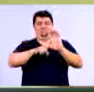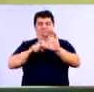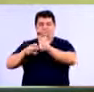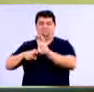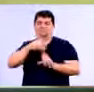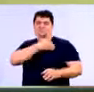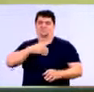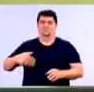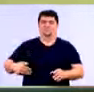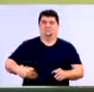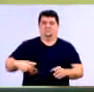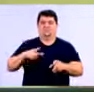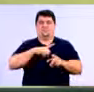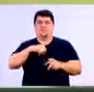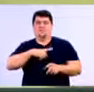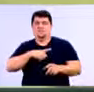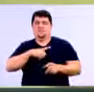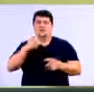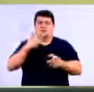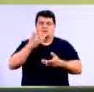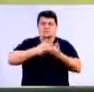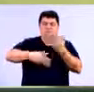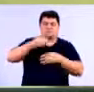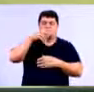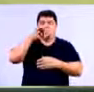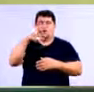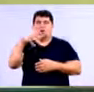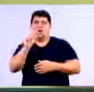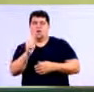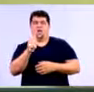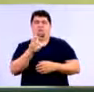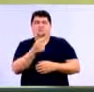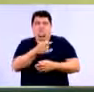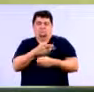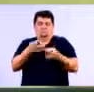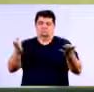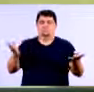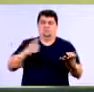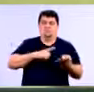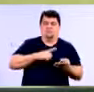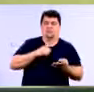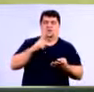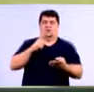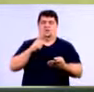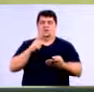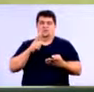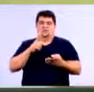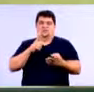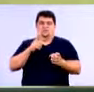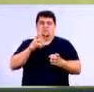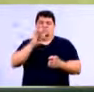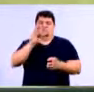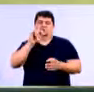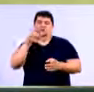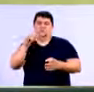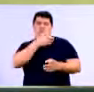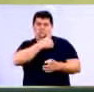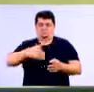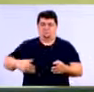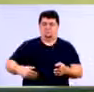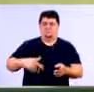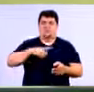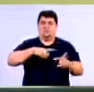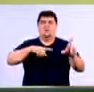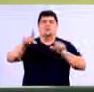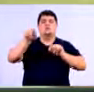uma das maneiras que ela se manifesta no mercado de investimentos financeiros. Quando a gente fala em investimentos financeiros, os títulos da dívida pública são uma